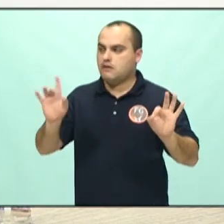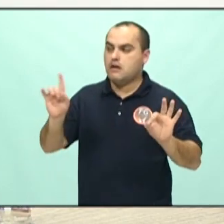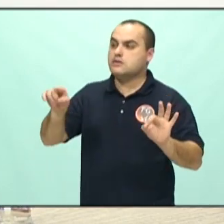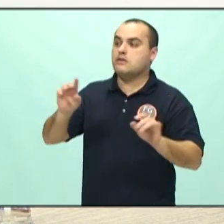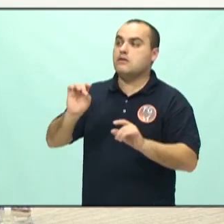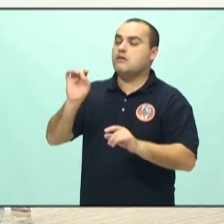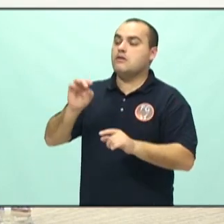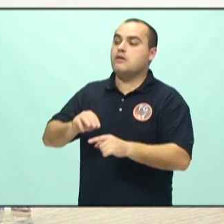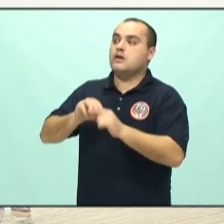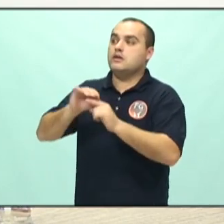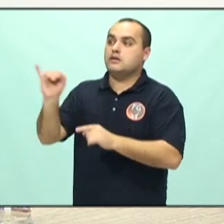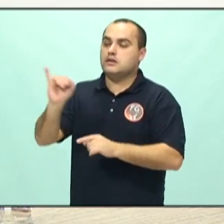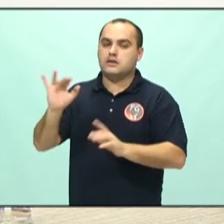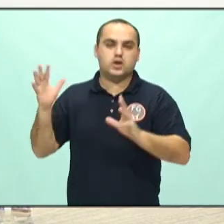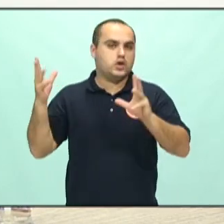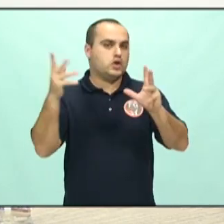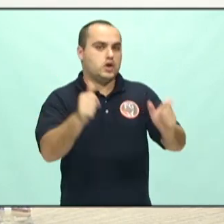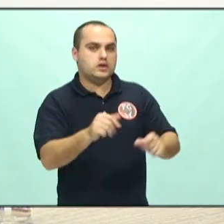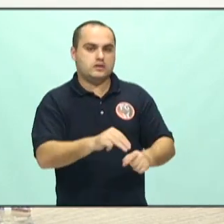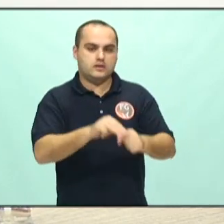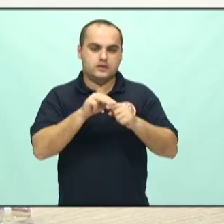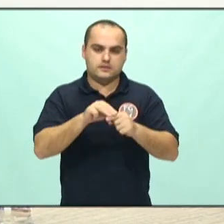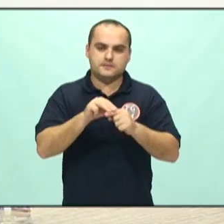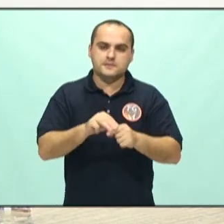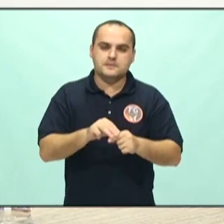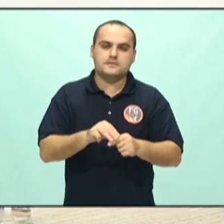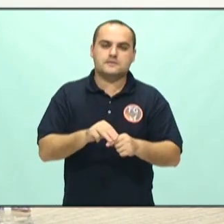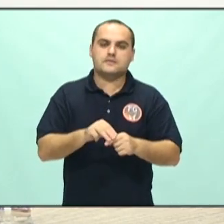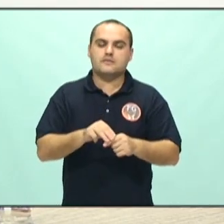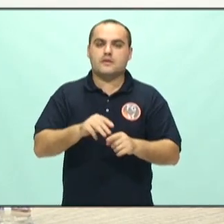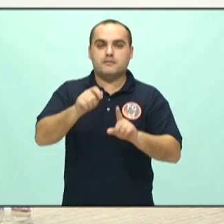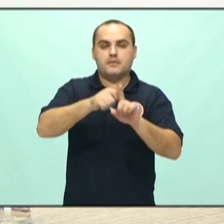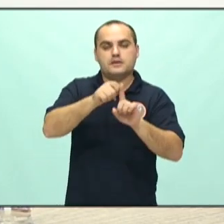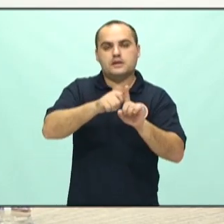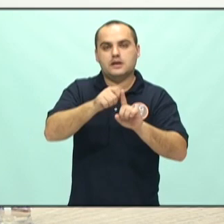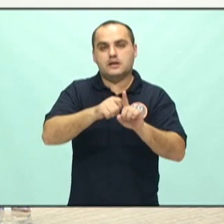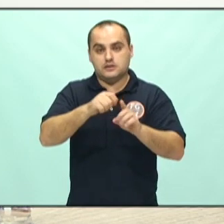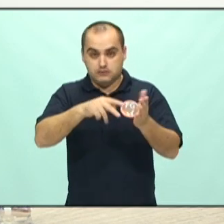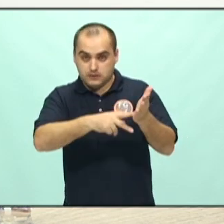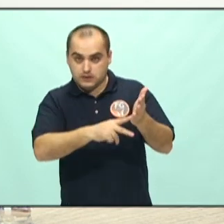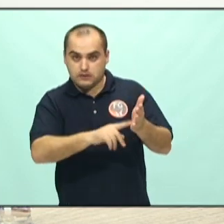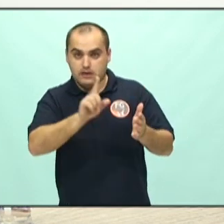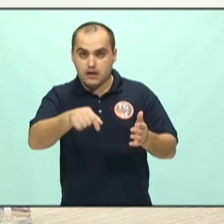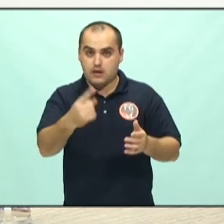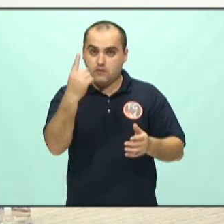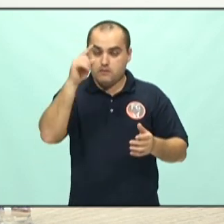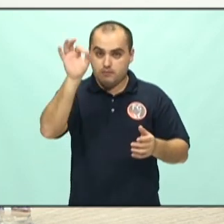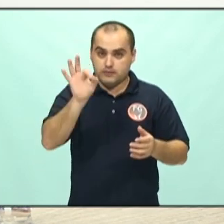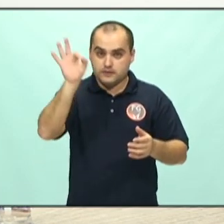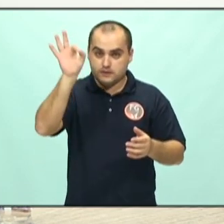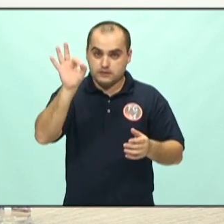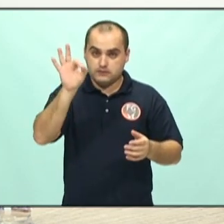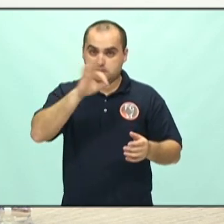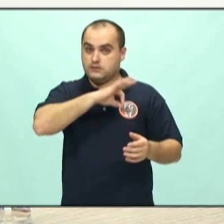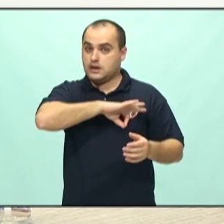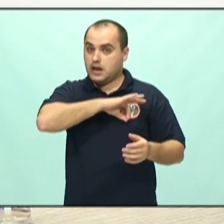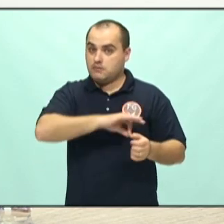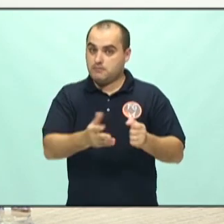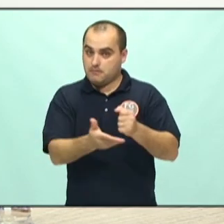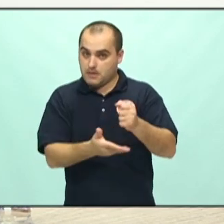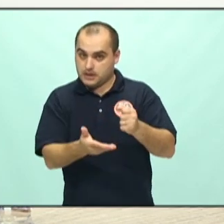de Itajaí, mas com todos os municípios, né? A mensalidade do sindicato, ela é 1% do salário base,